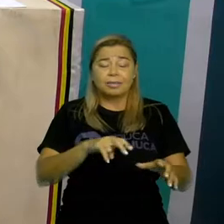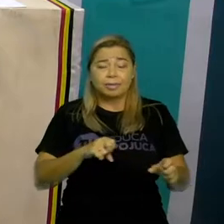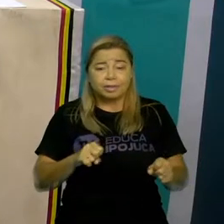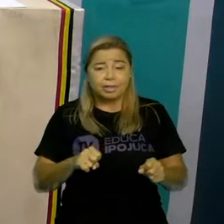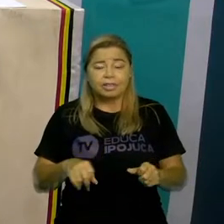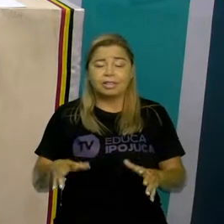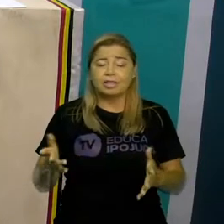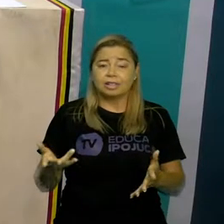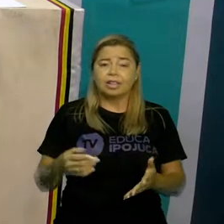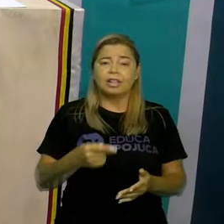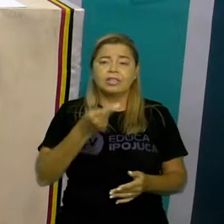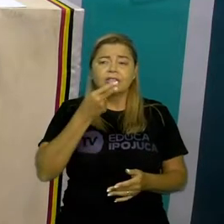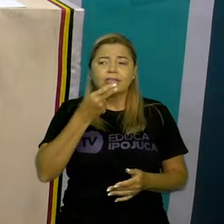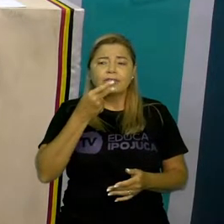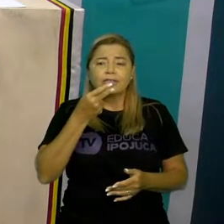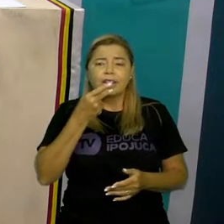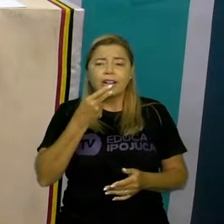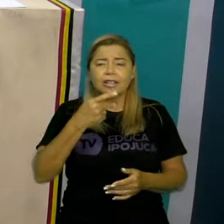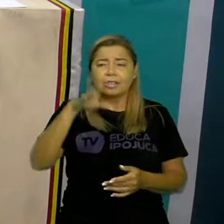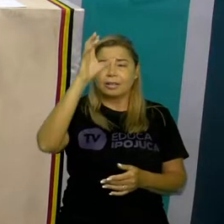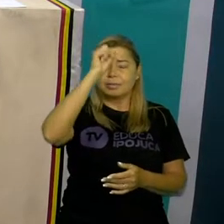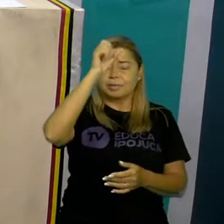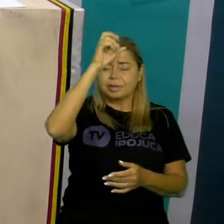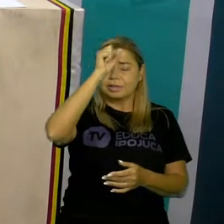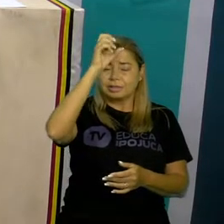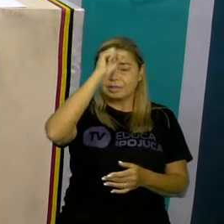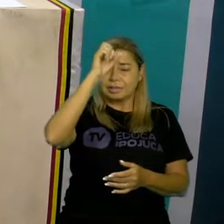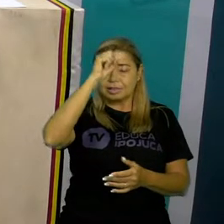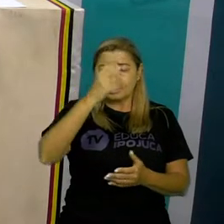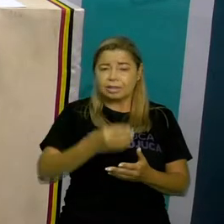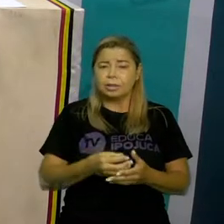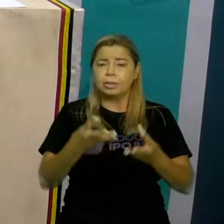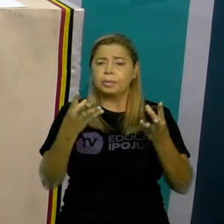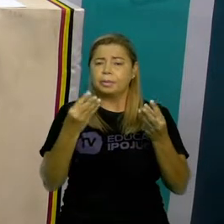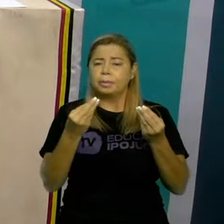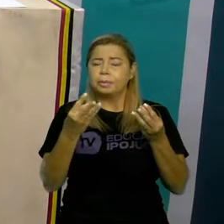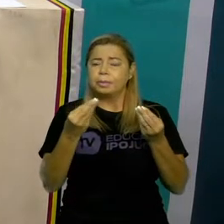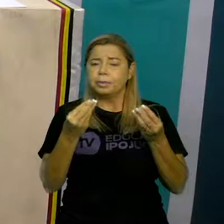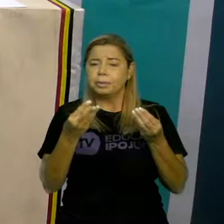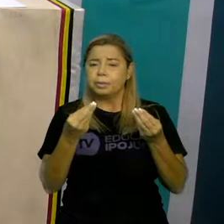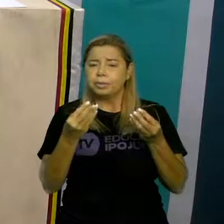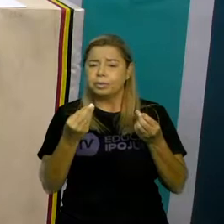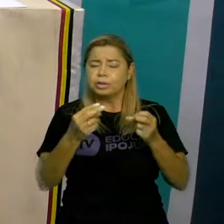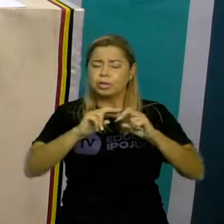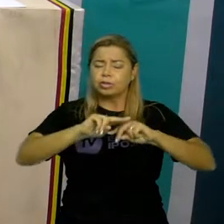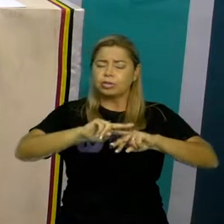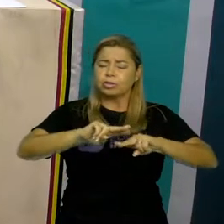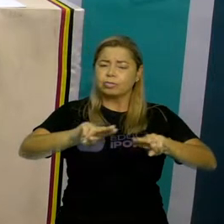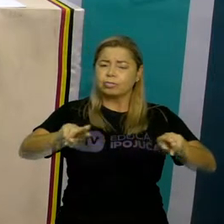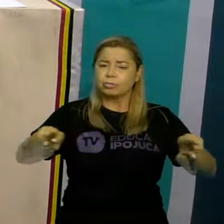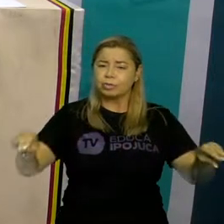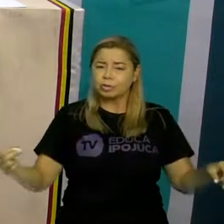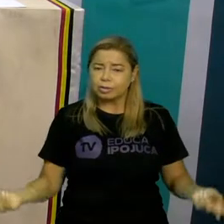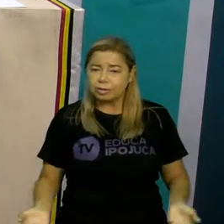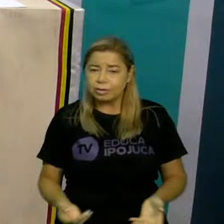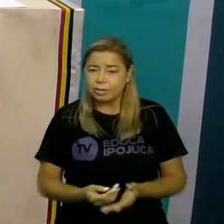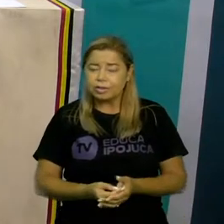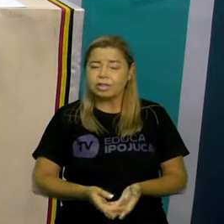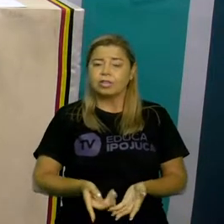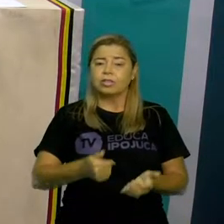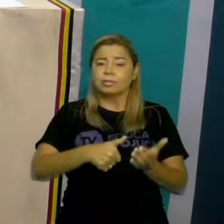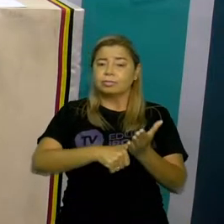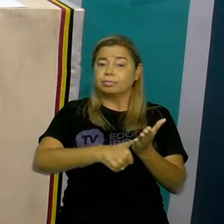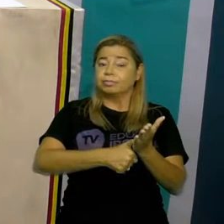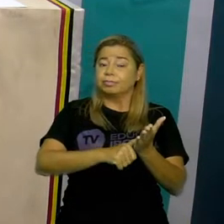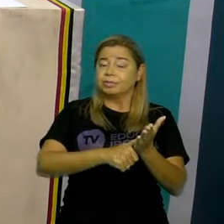da semana, a gente está aprendendo muito sobre a identidade, que é algo que a